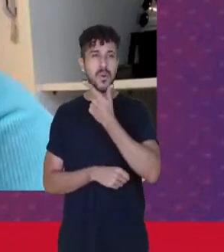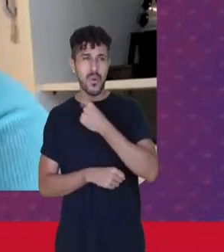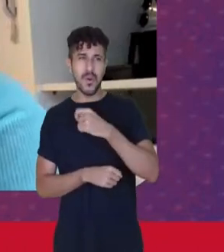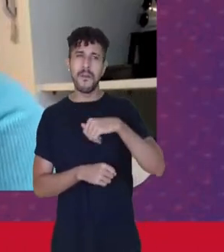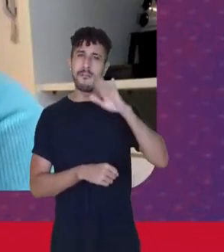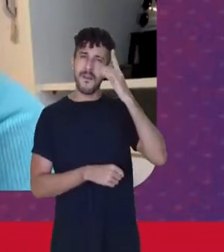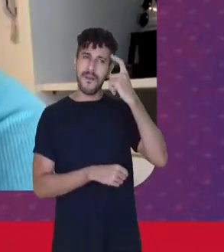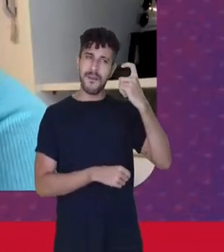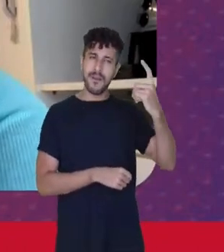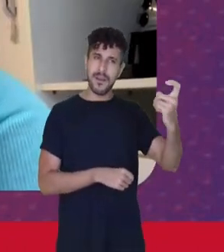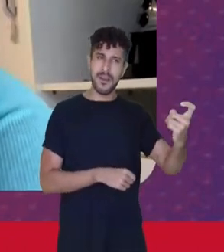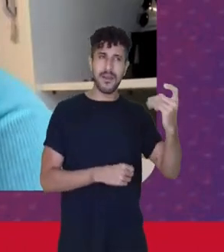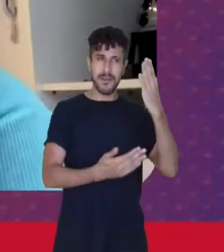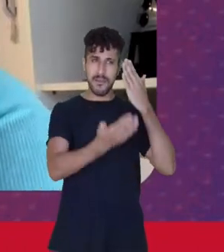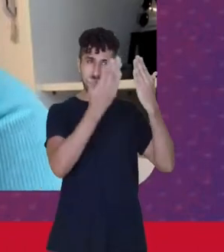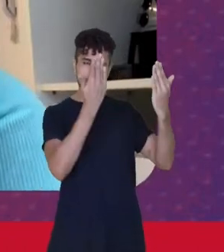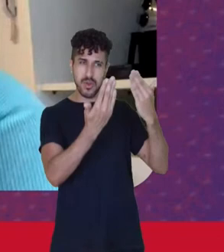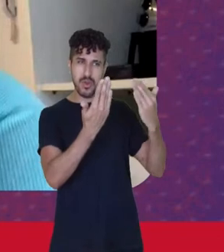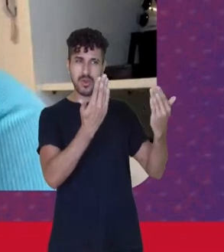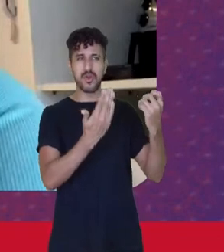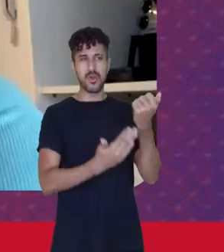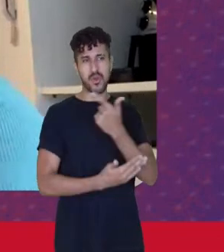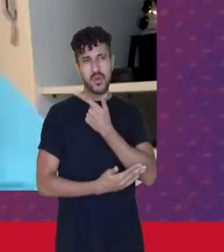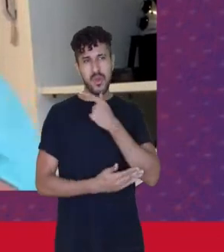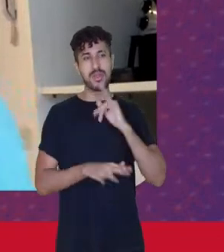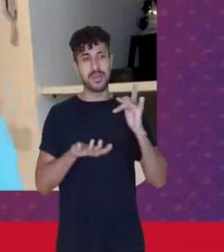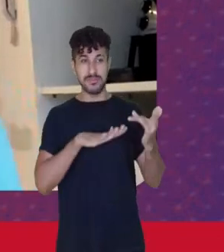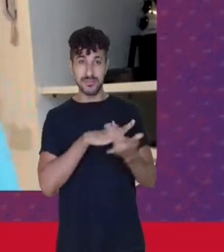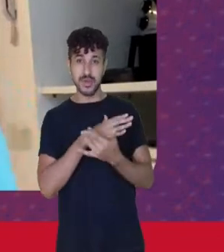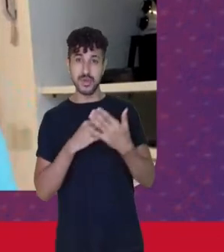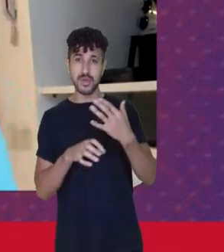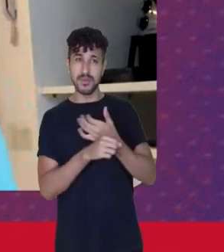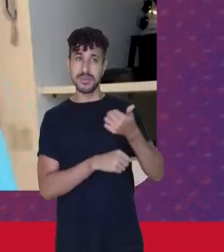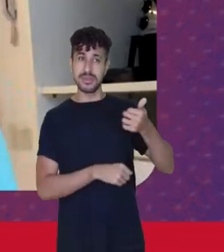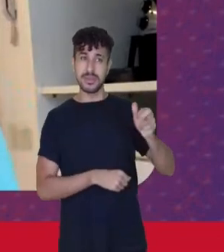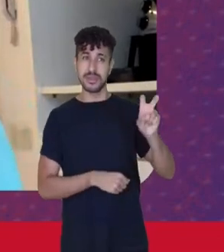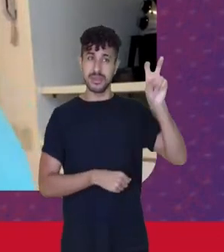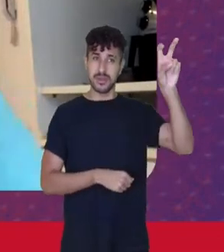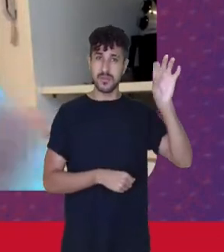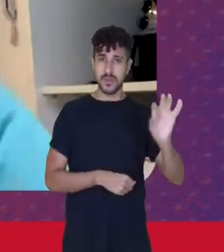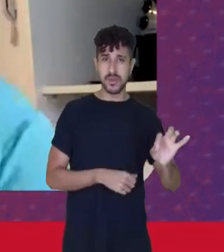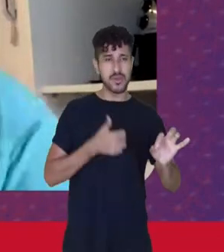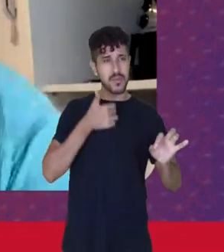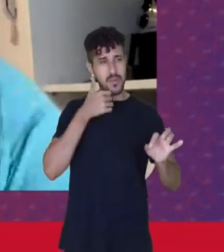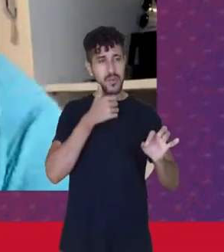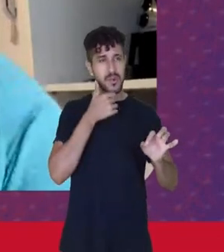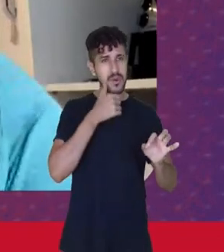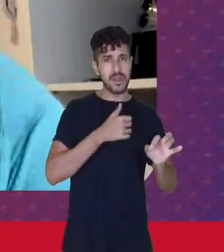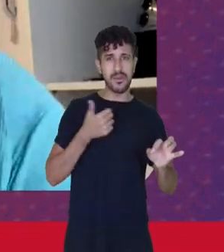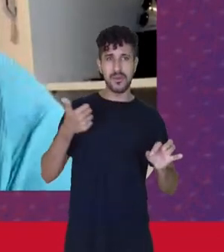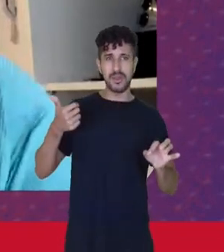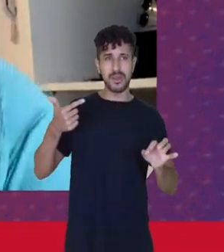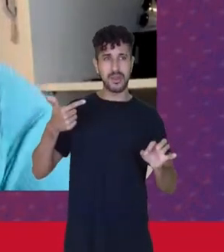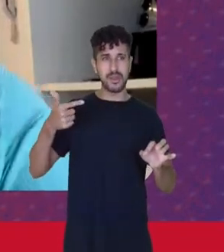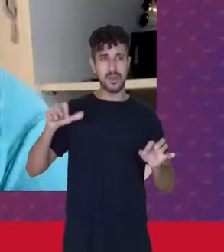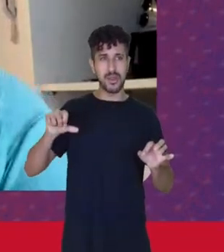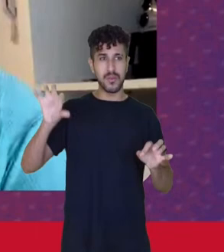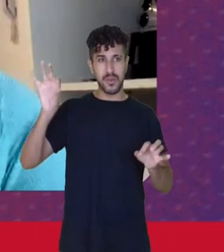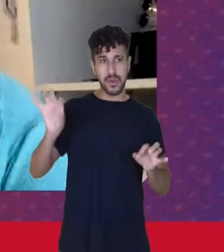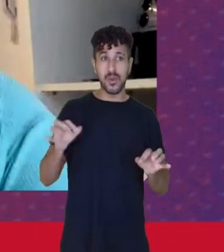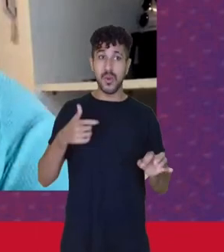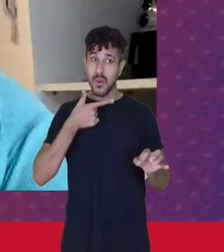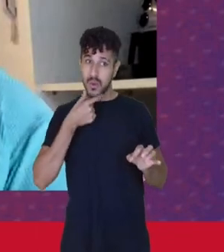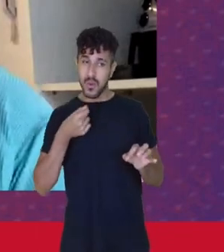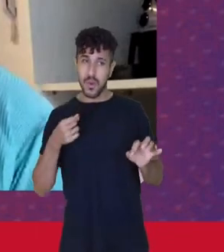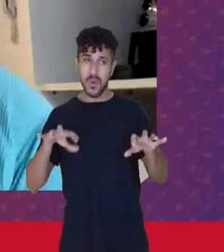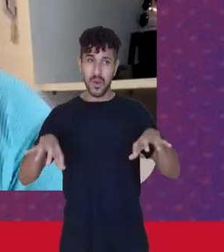mais violência psicológica nas redes sociais. É 65% de mulheres e 29% de homens. Tá?